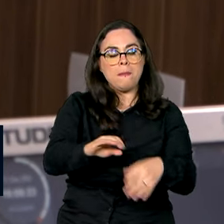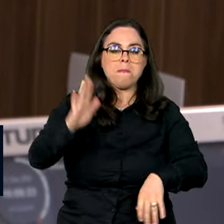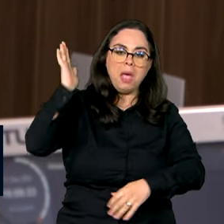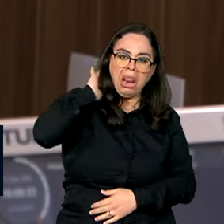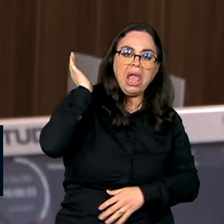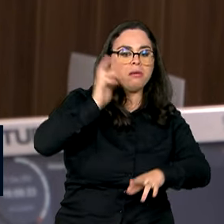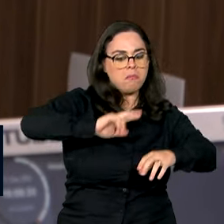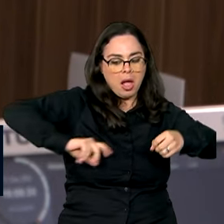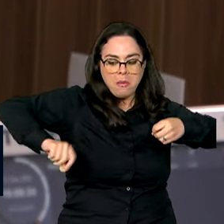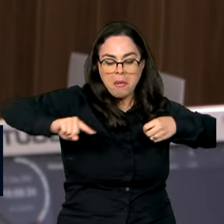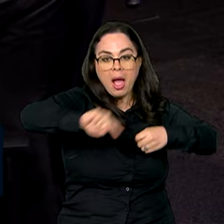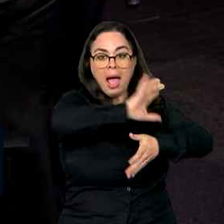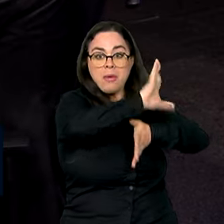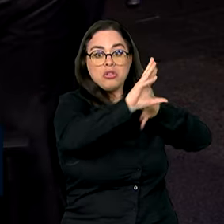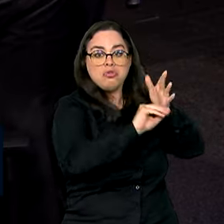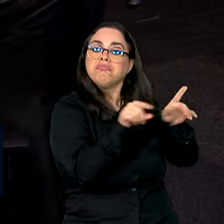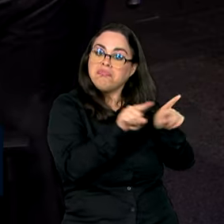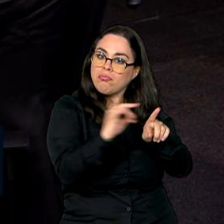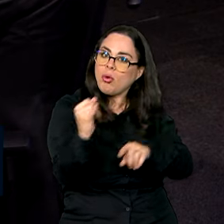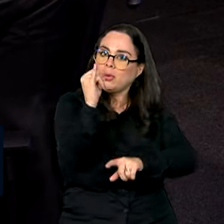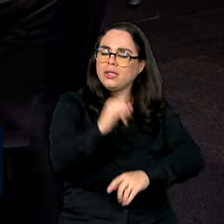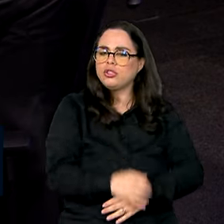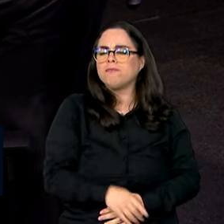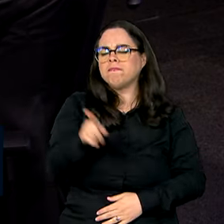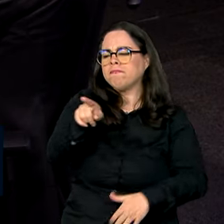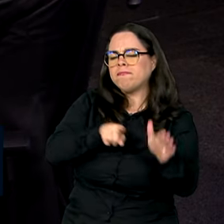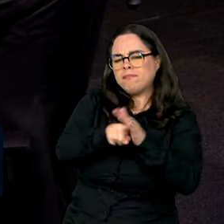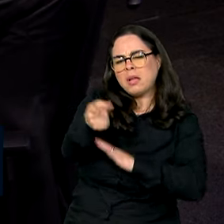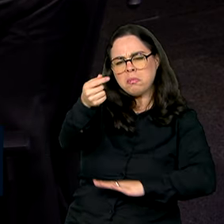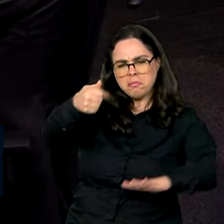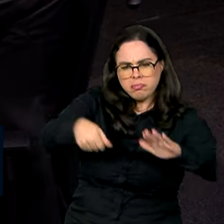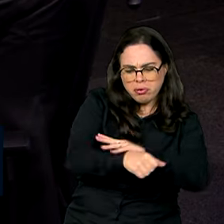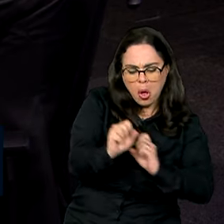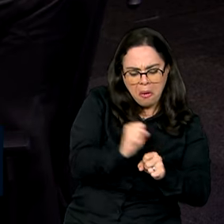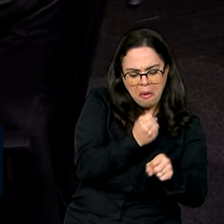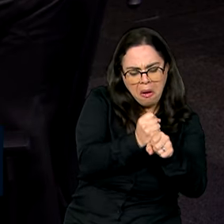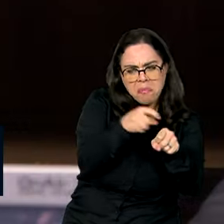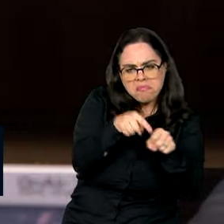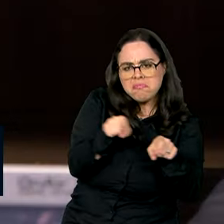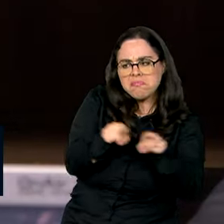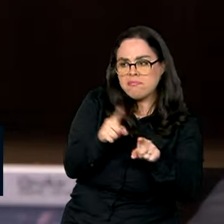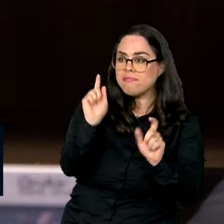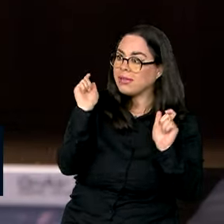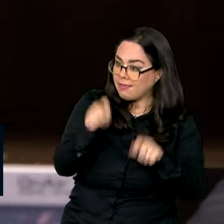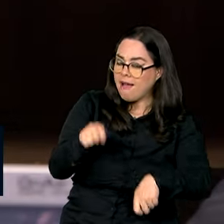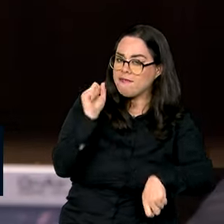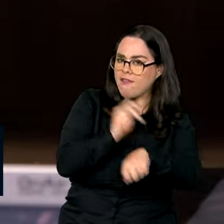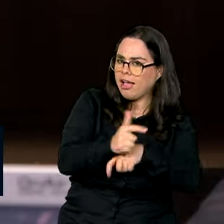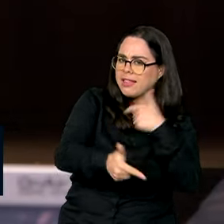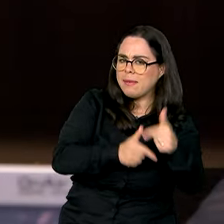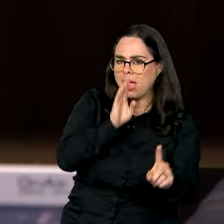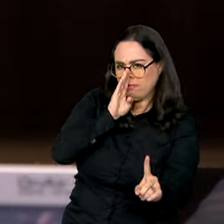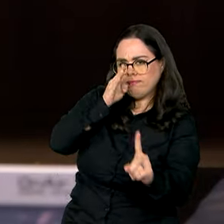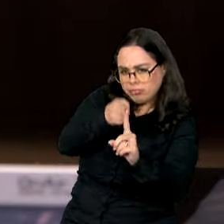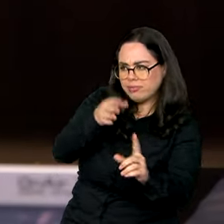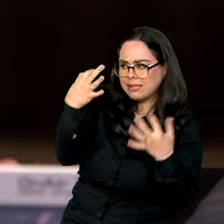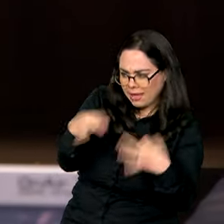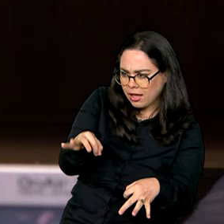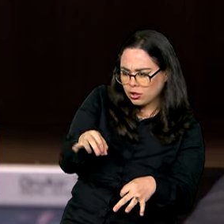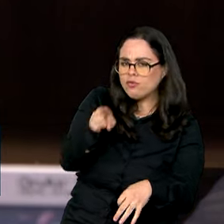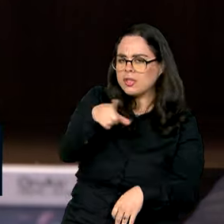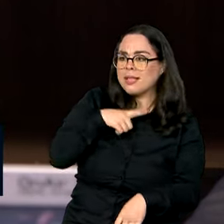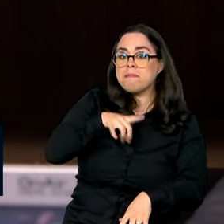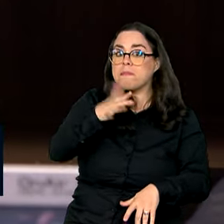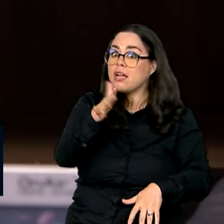para toda a região amazônica. E esse tipo de investimento em obras costuma gerar também bastante emprego diretamente nelas, né? Vocês